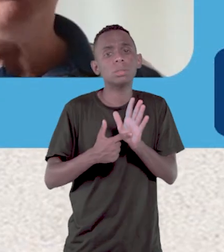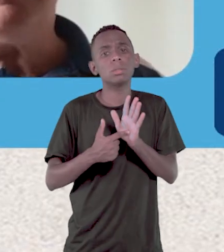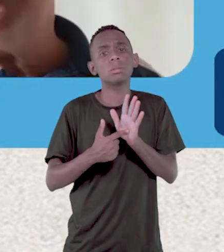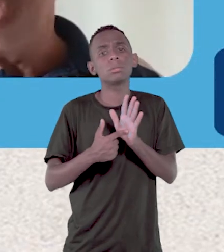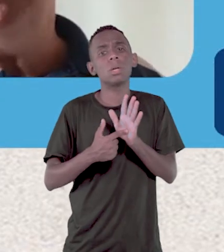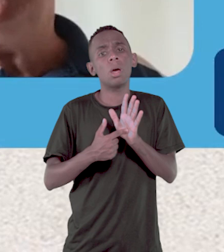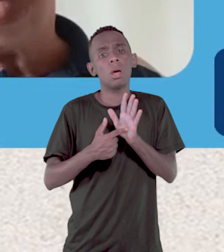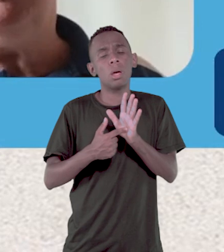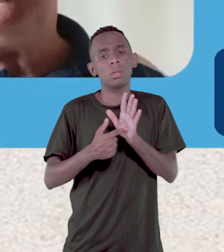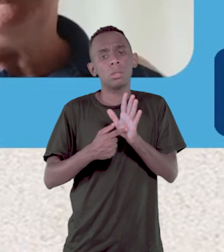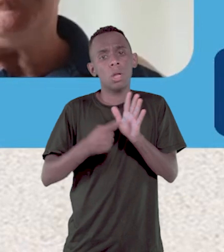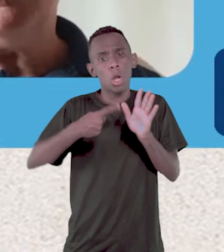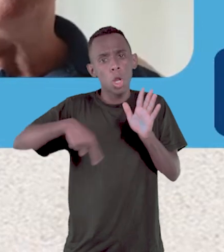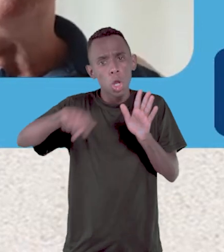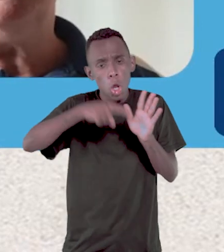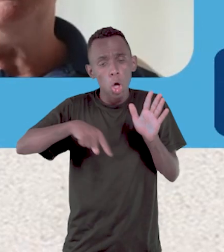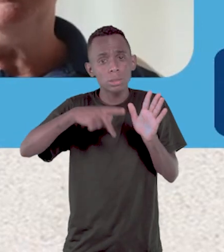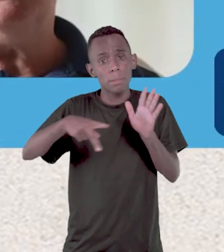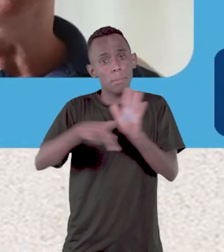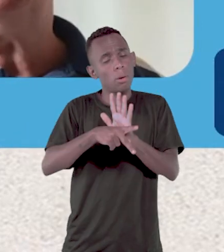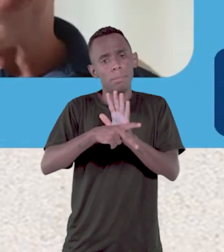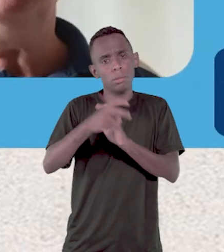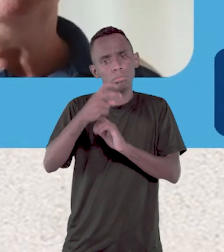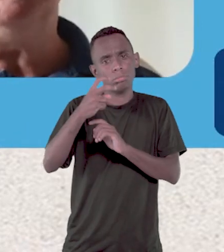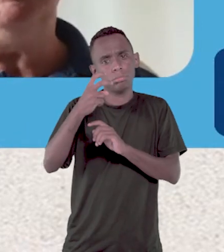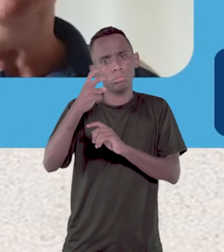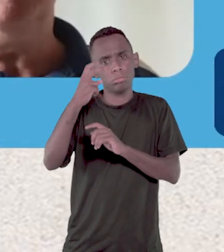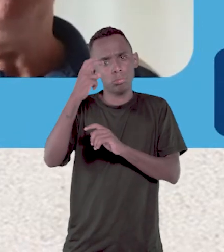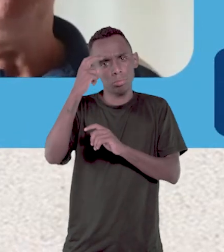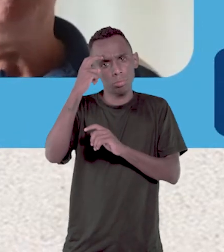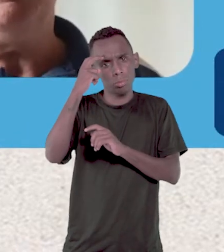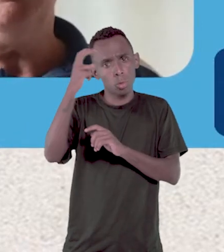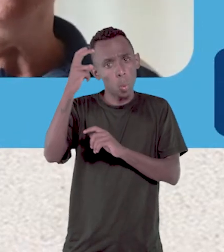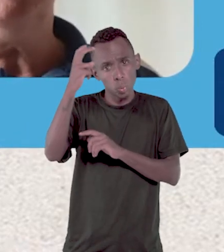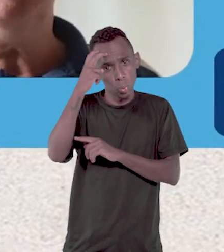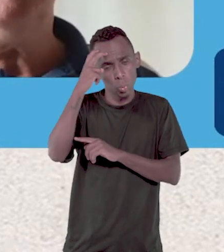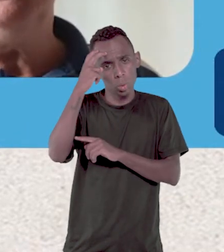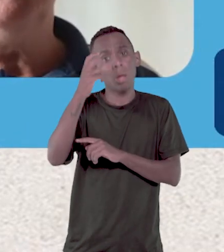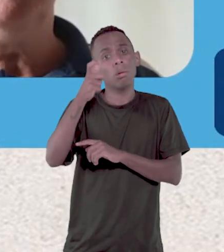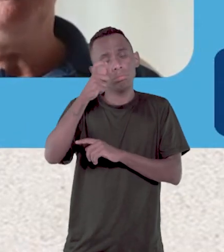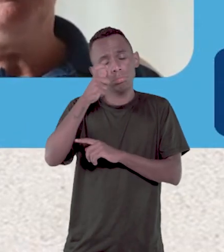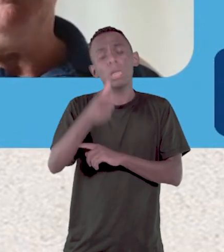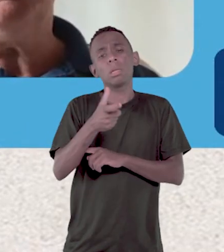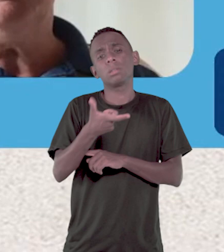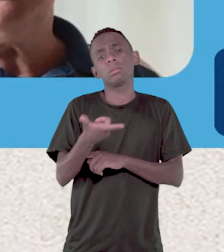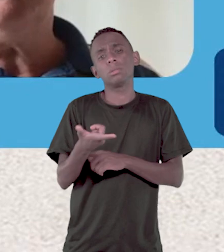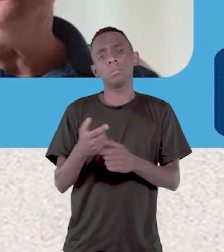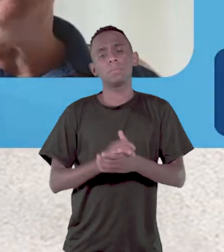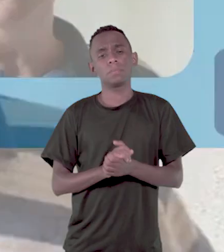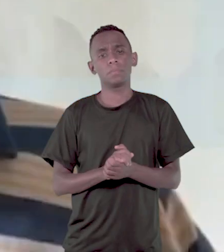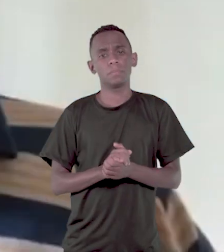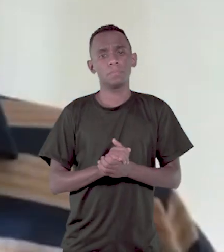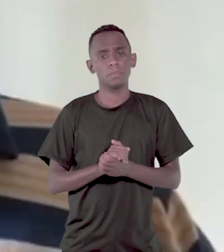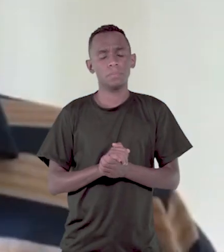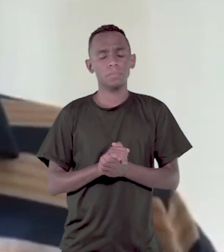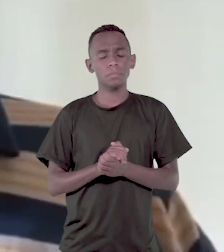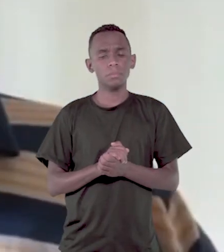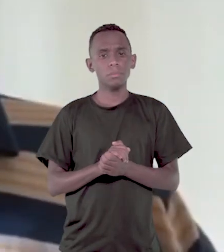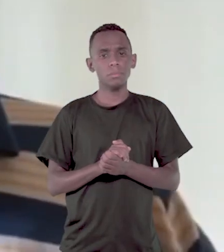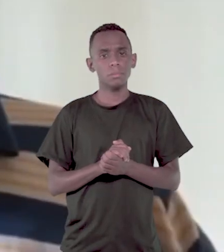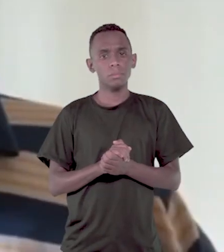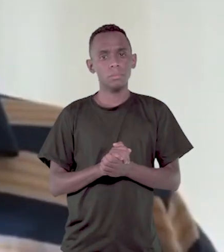que mostra muito da nossa cultura, né? Nossa cultura. Eu acho interessante isso.